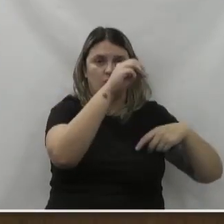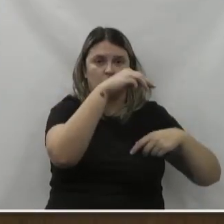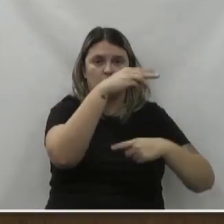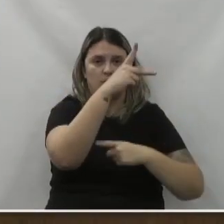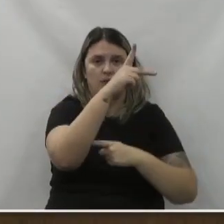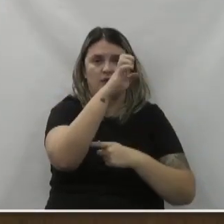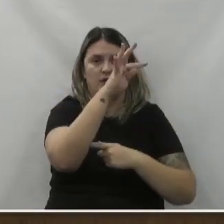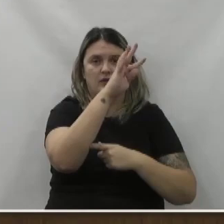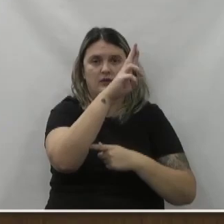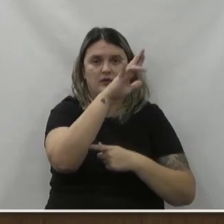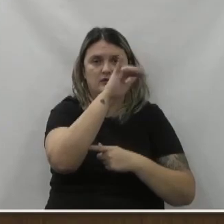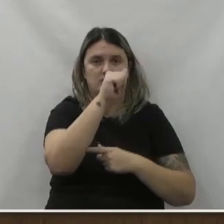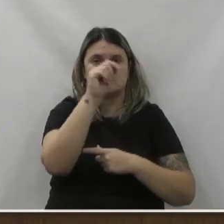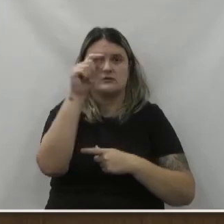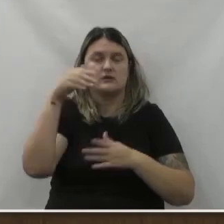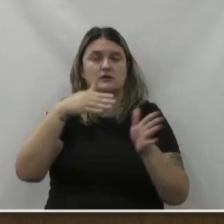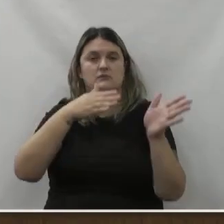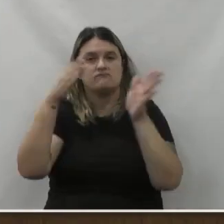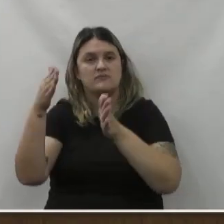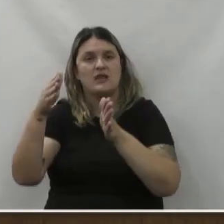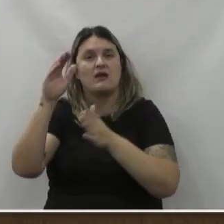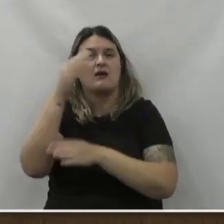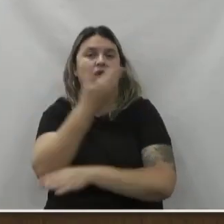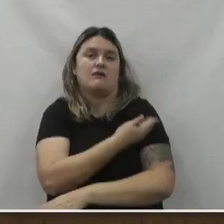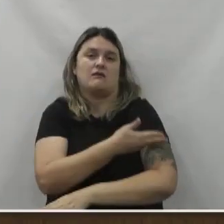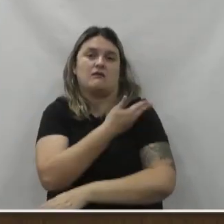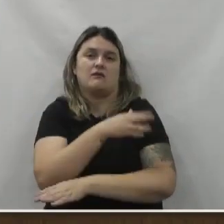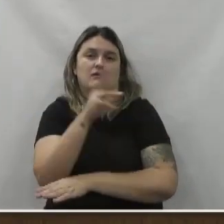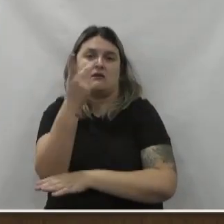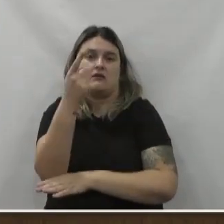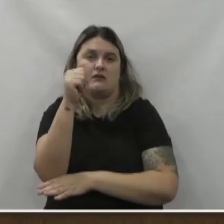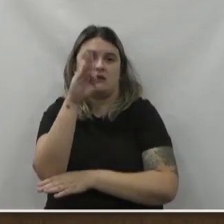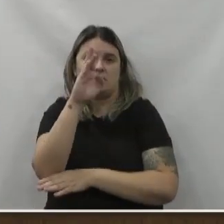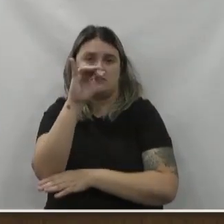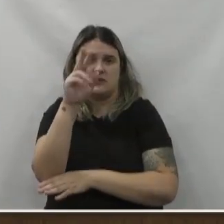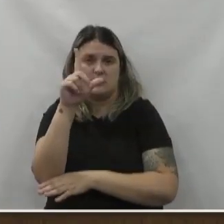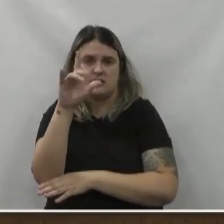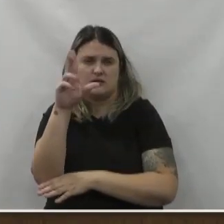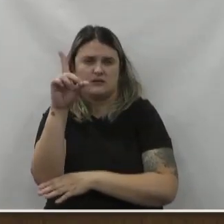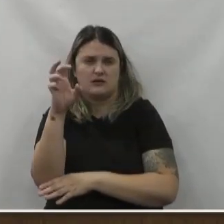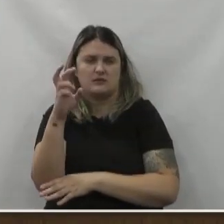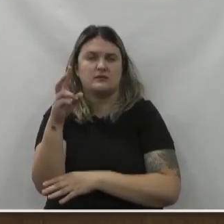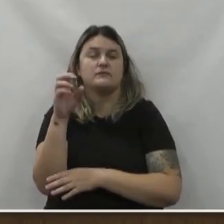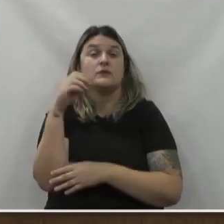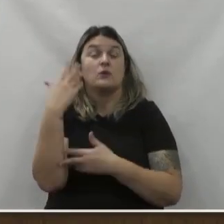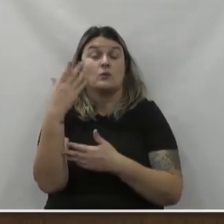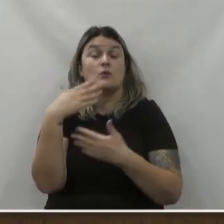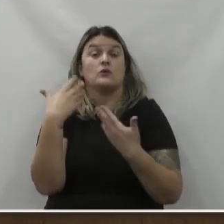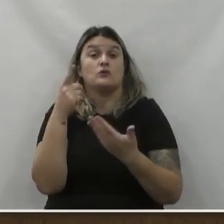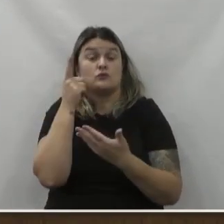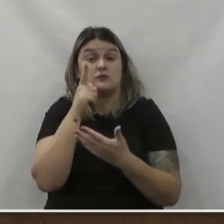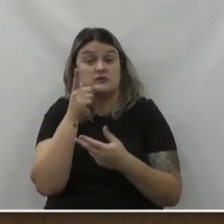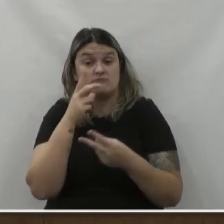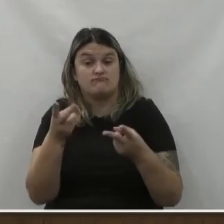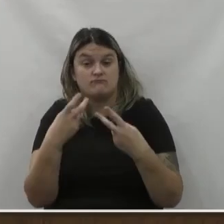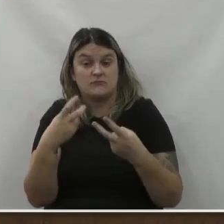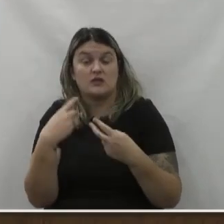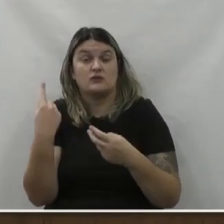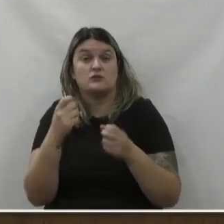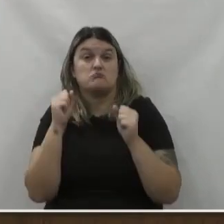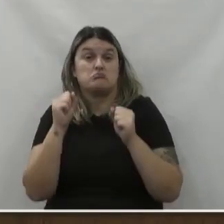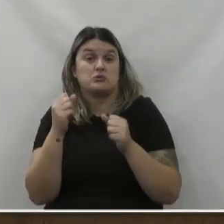recursos. 2. Tendo em vista que esses repasses são destinados à complementação da folha de pagamento